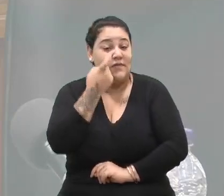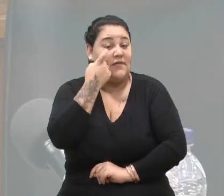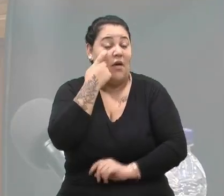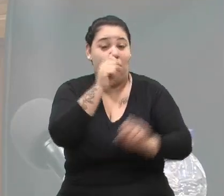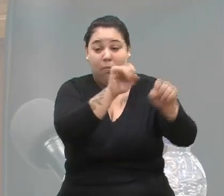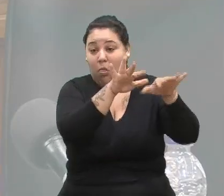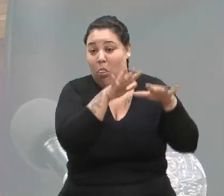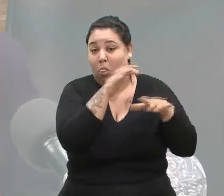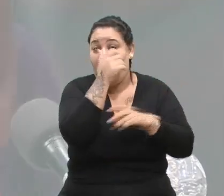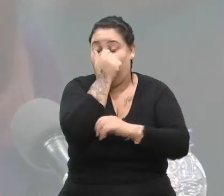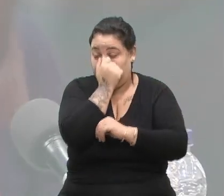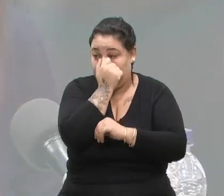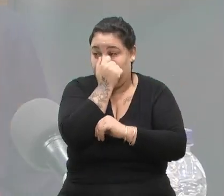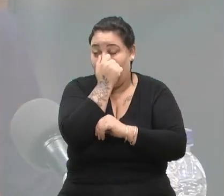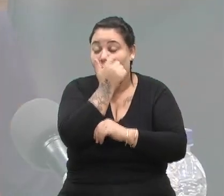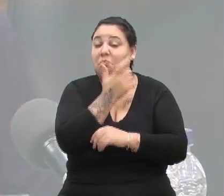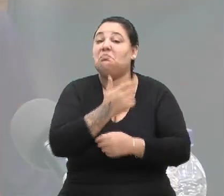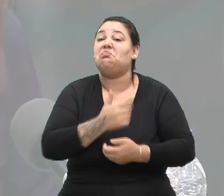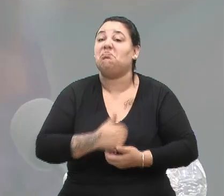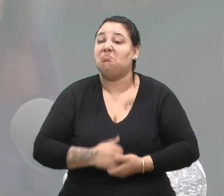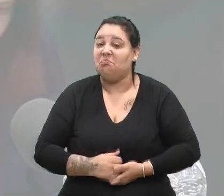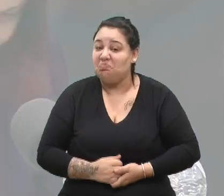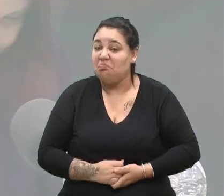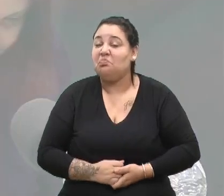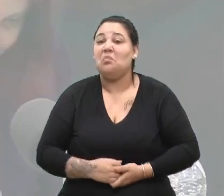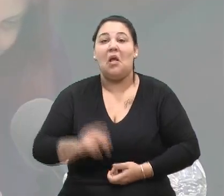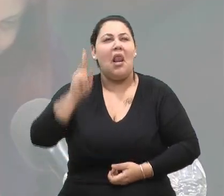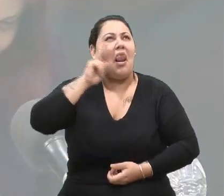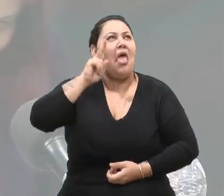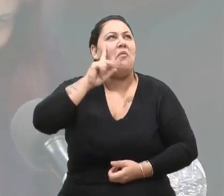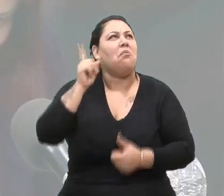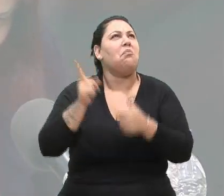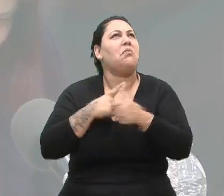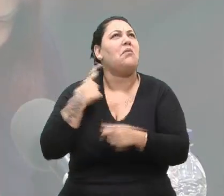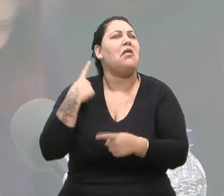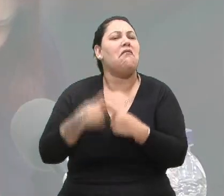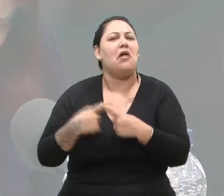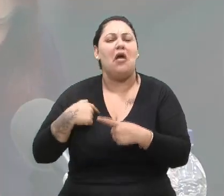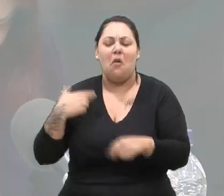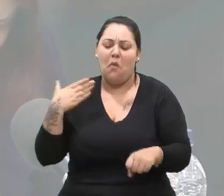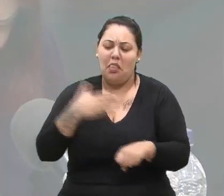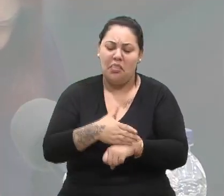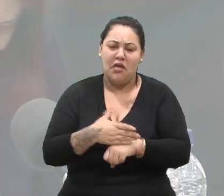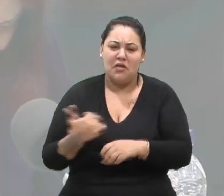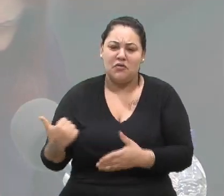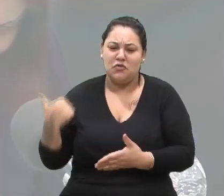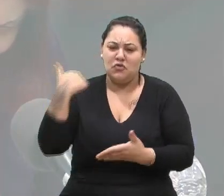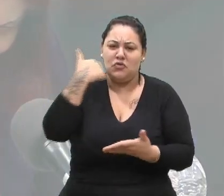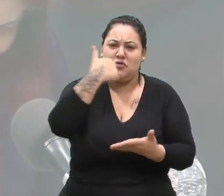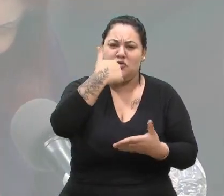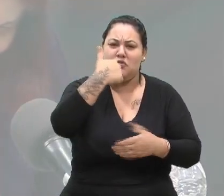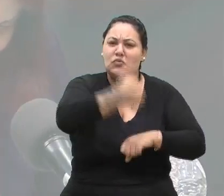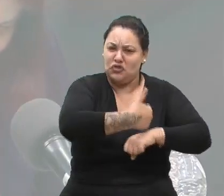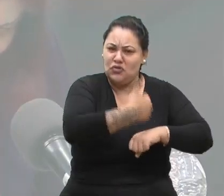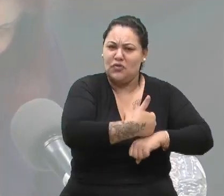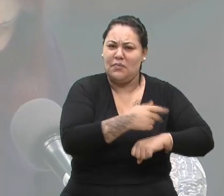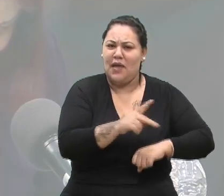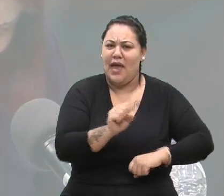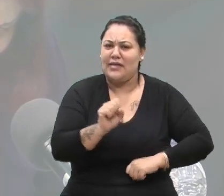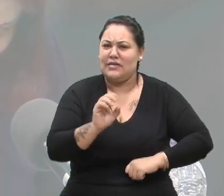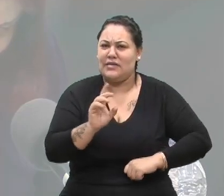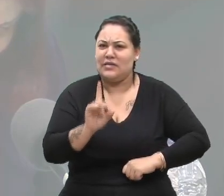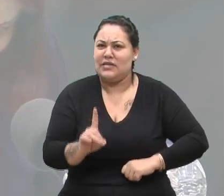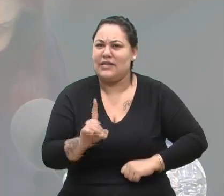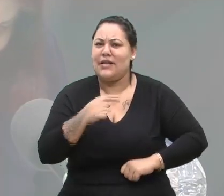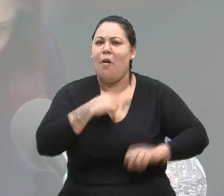lotado, eu lembro a primeira vez que eu também assumi aqui, fui suplente pelo PSB, estava